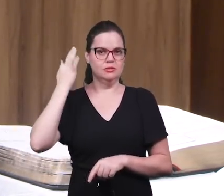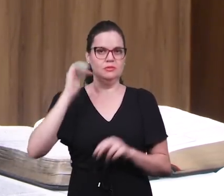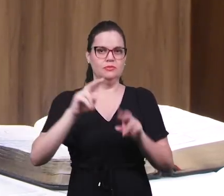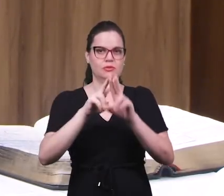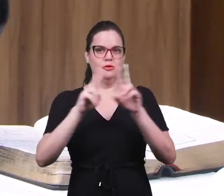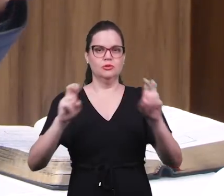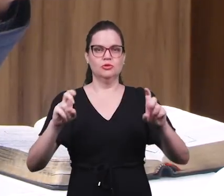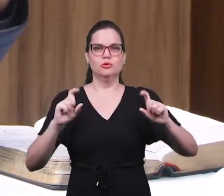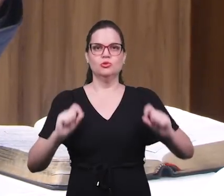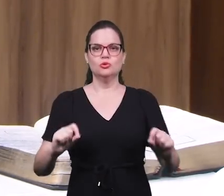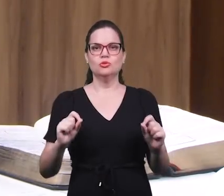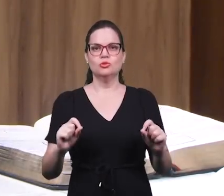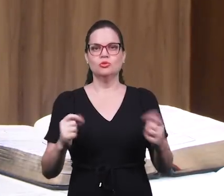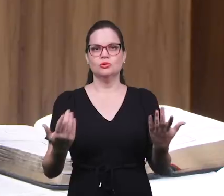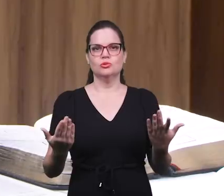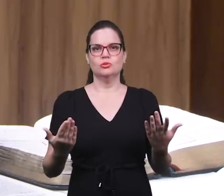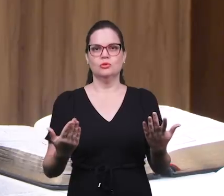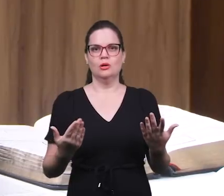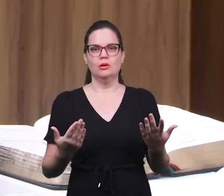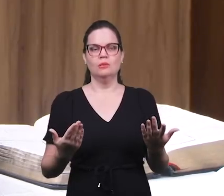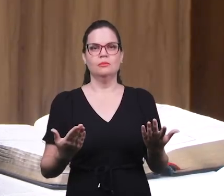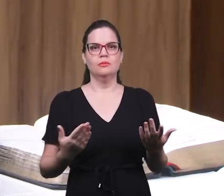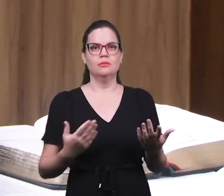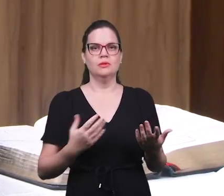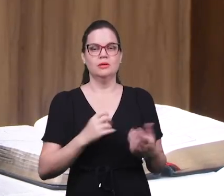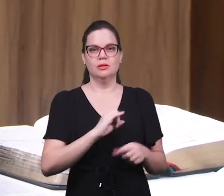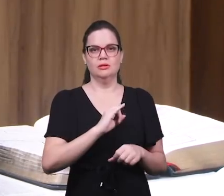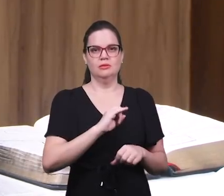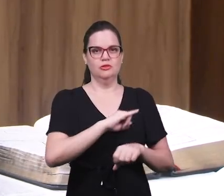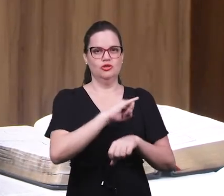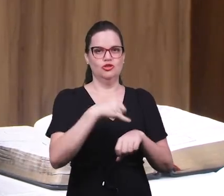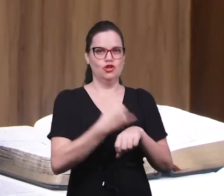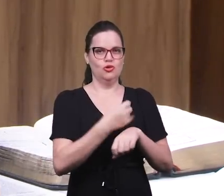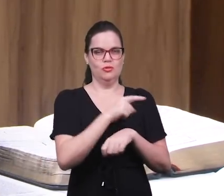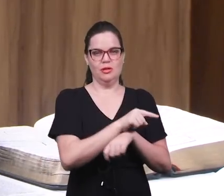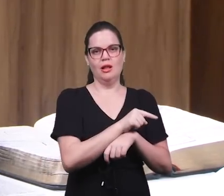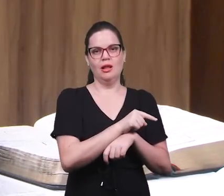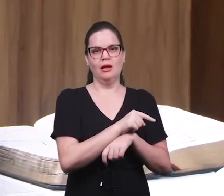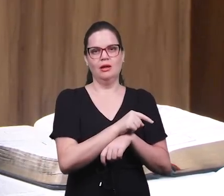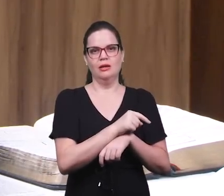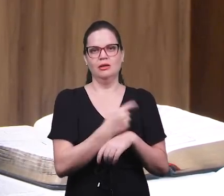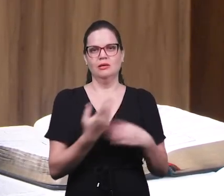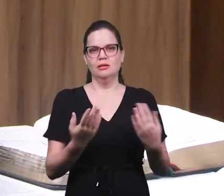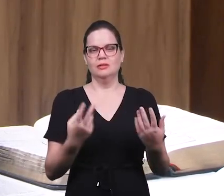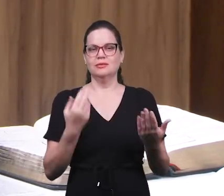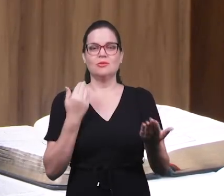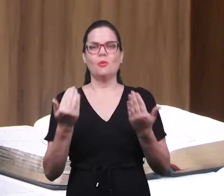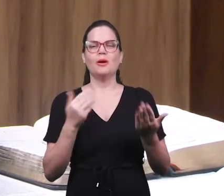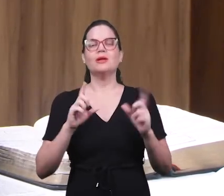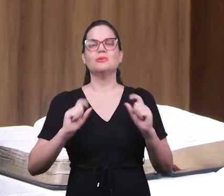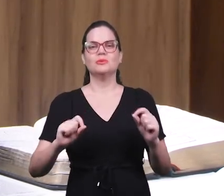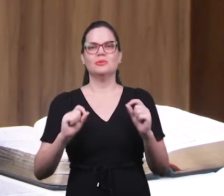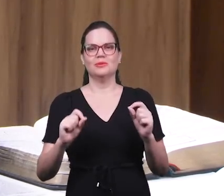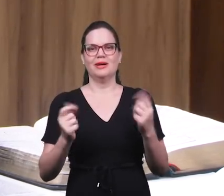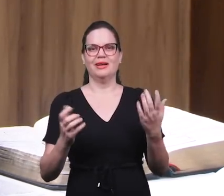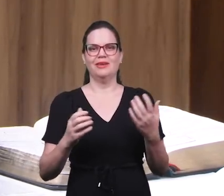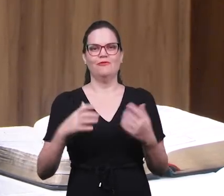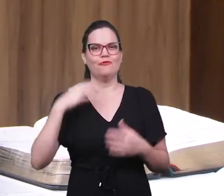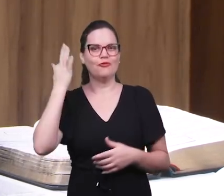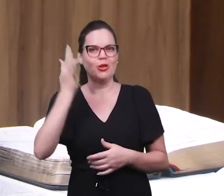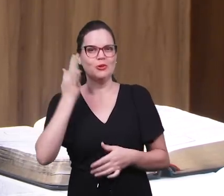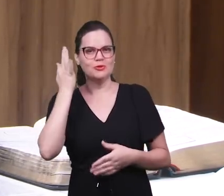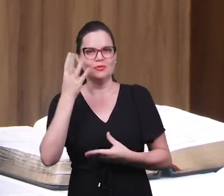com Atenas, a ver com Jerusalém. Ele combatia muito a filosofia dentro do cristianismo, né? E nessa